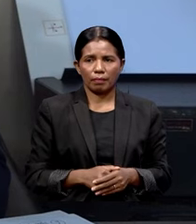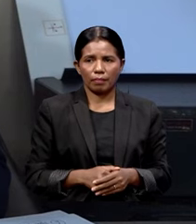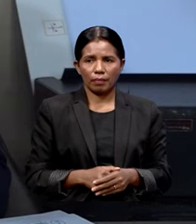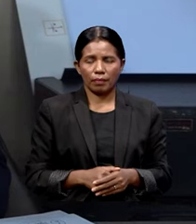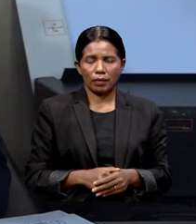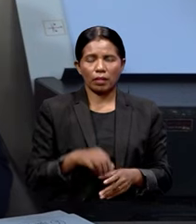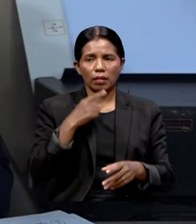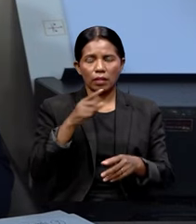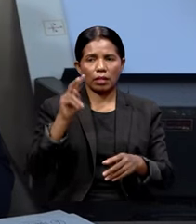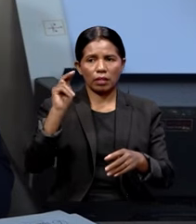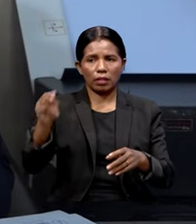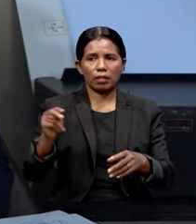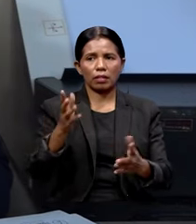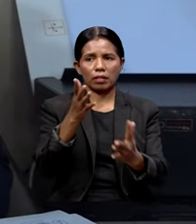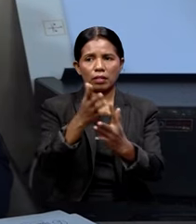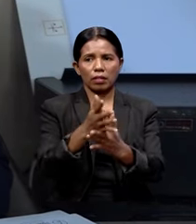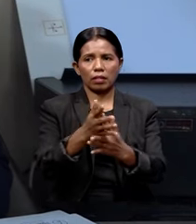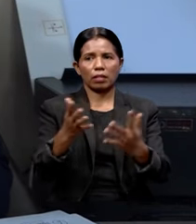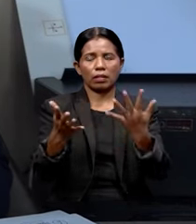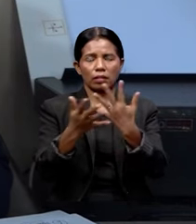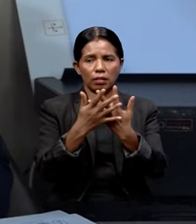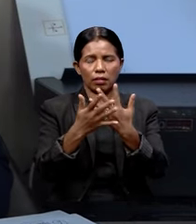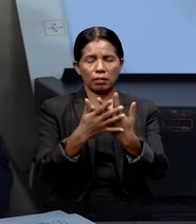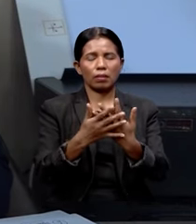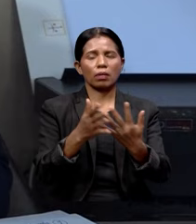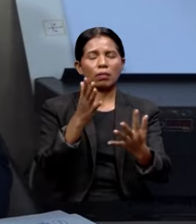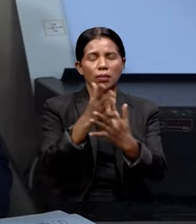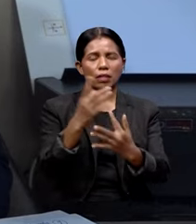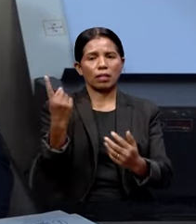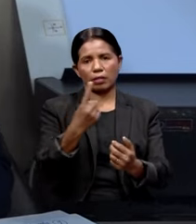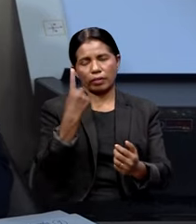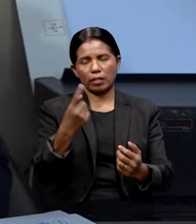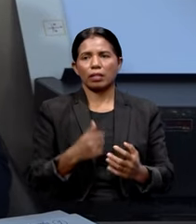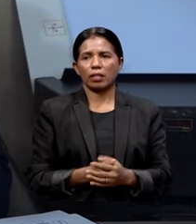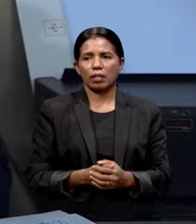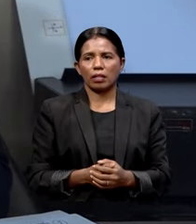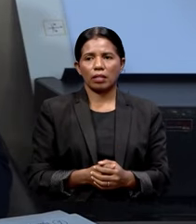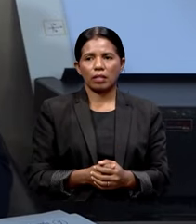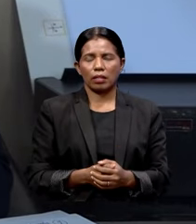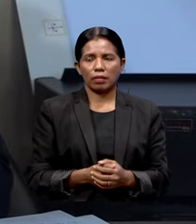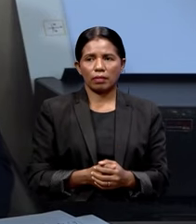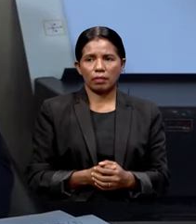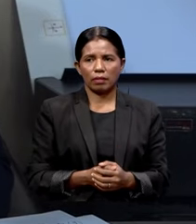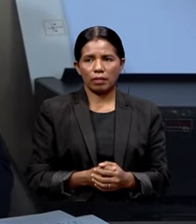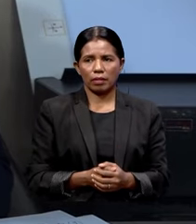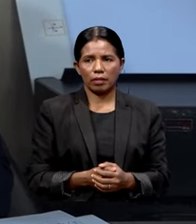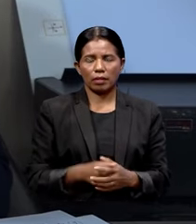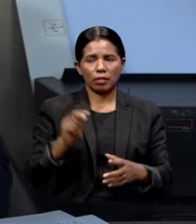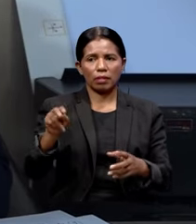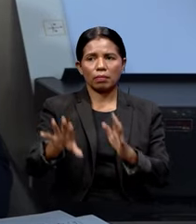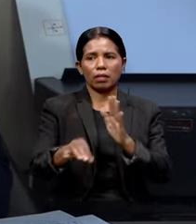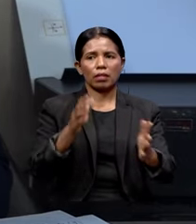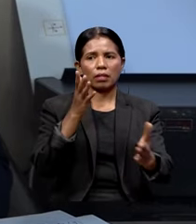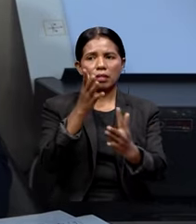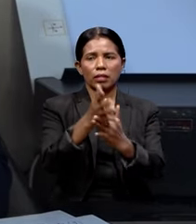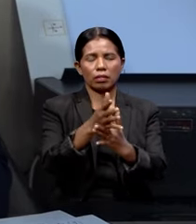acusa nia pena máxima prisão perpétua ou life imprisonment. Nem nem beleta castigo